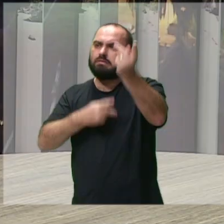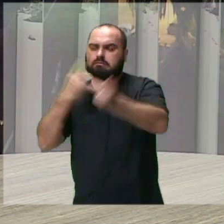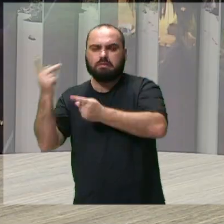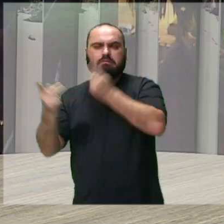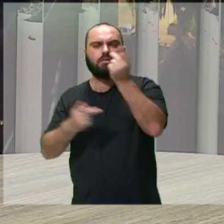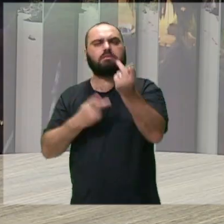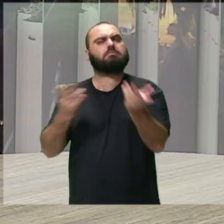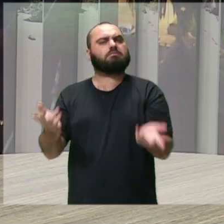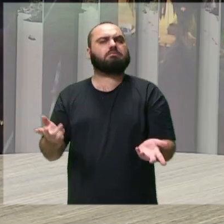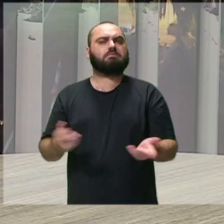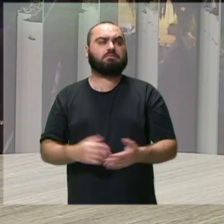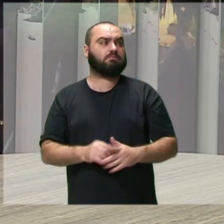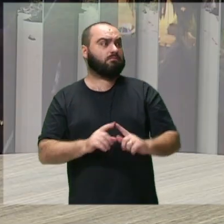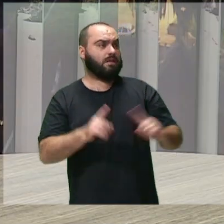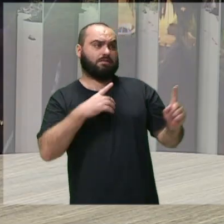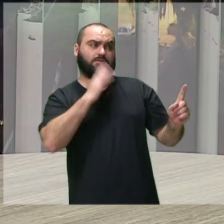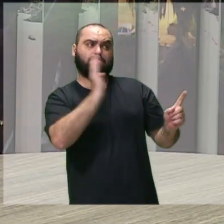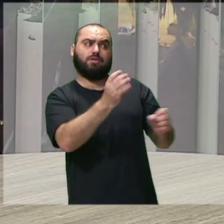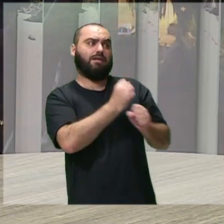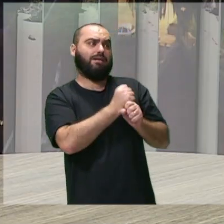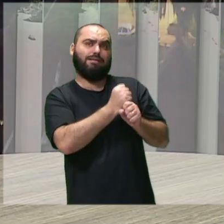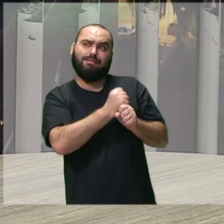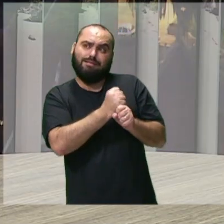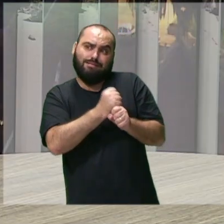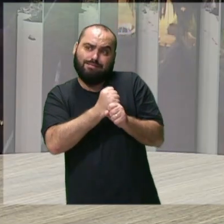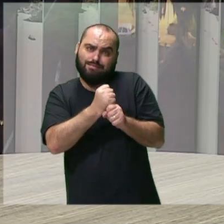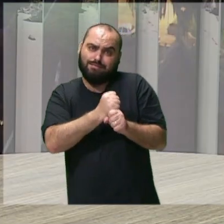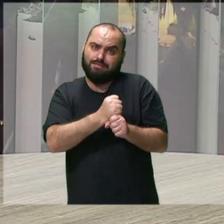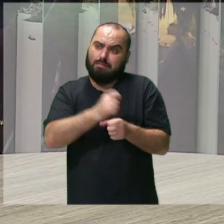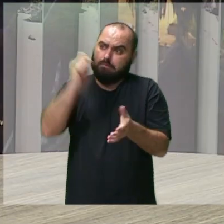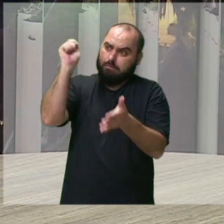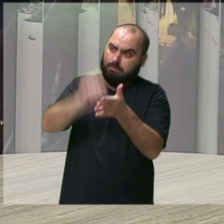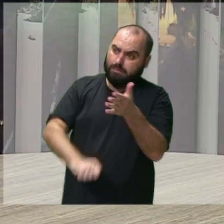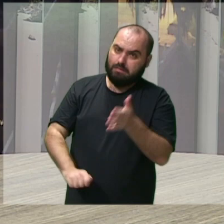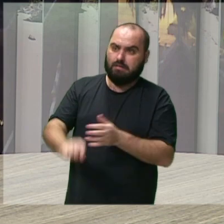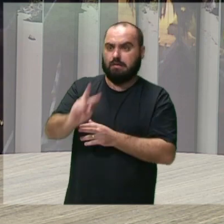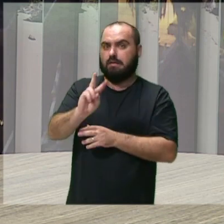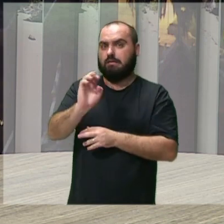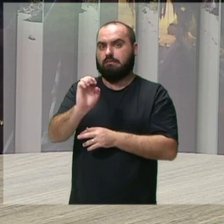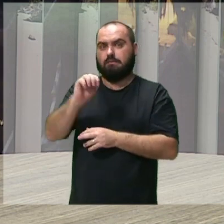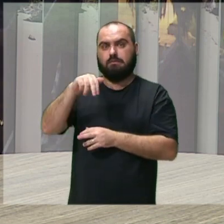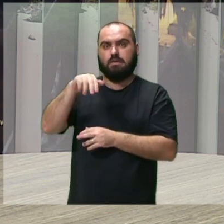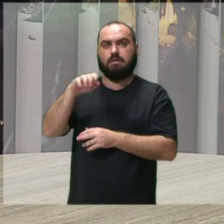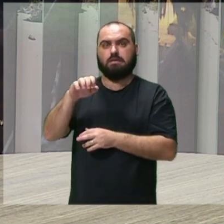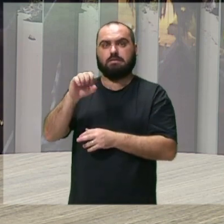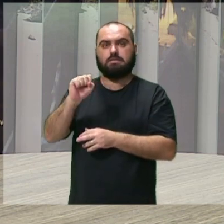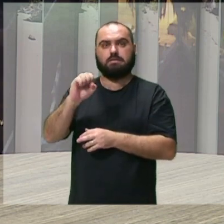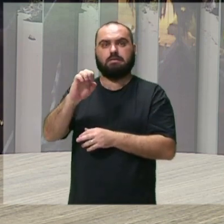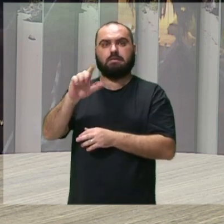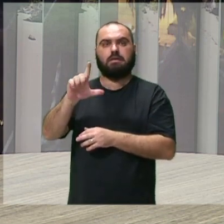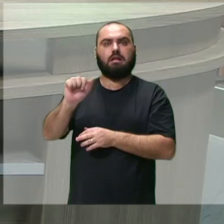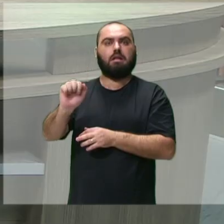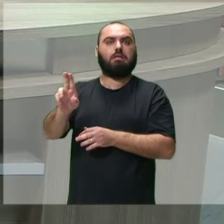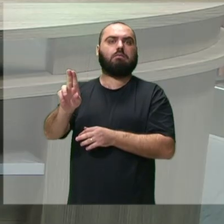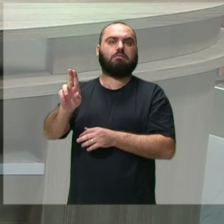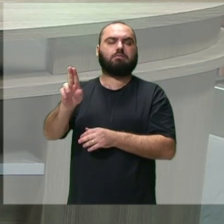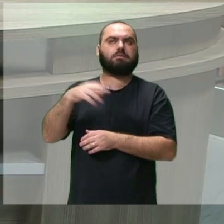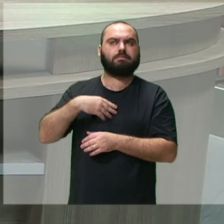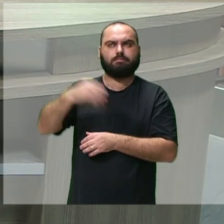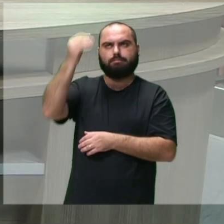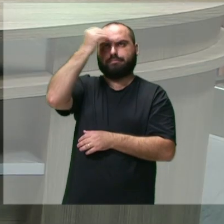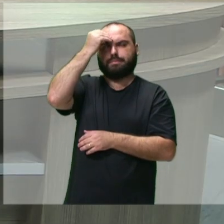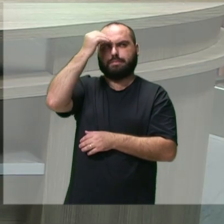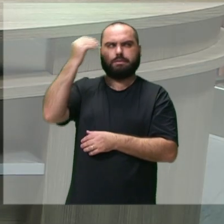mas eu já estou há alguns anos já trabalhando com essa assinatura, como que eu vou mudar agora isso de uma hora para outra? Mas eu fiquei com aquilo na